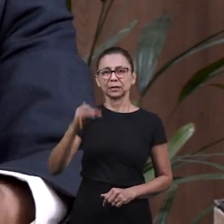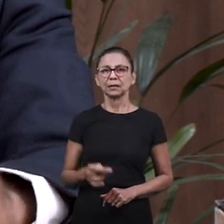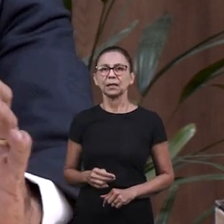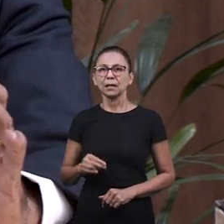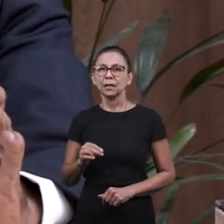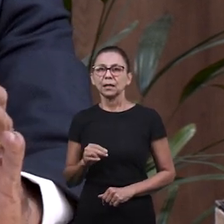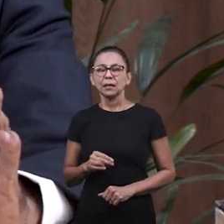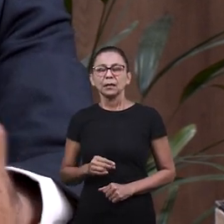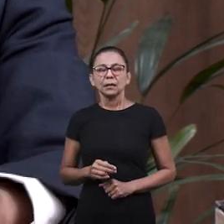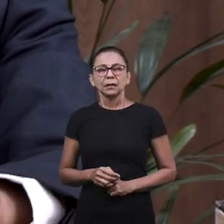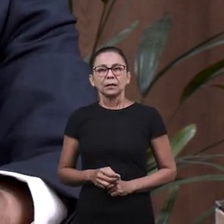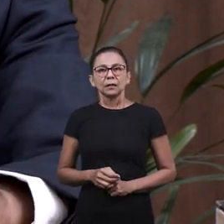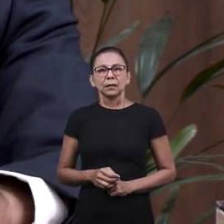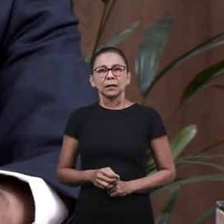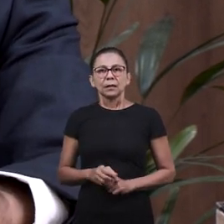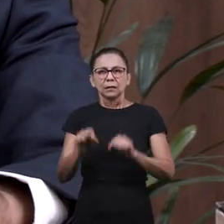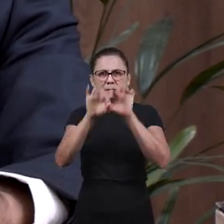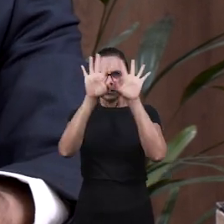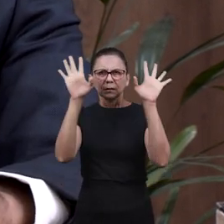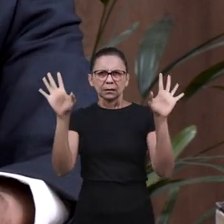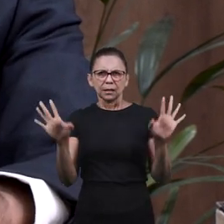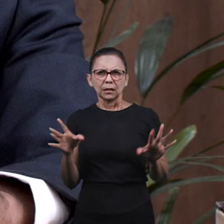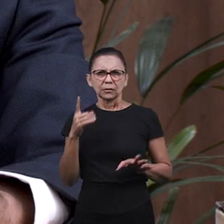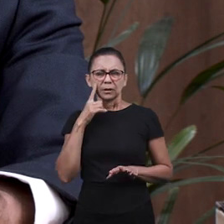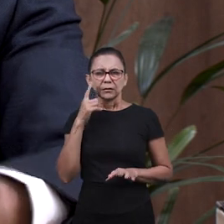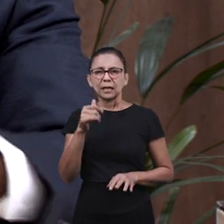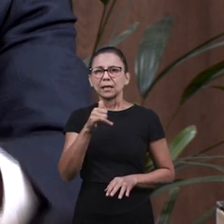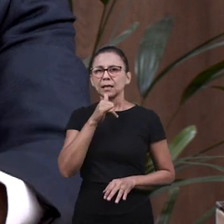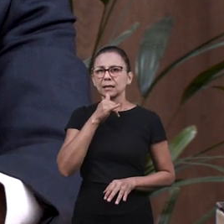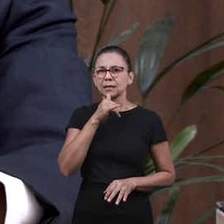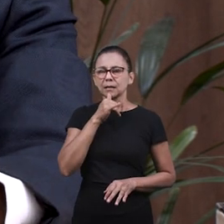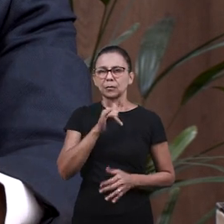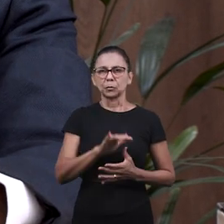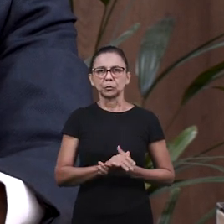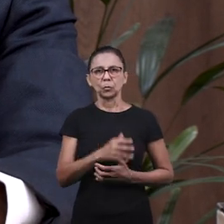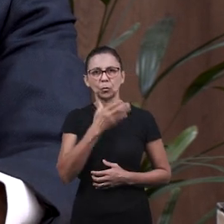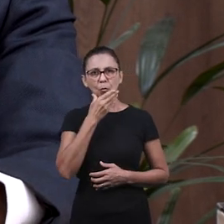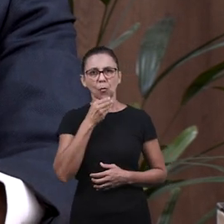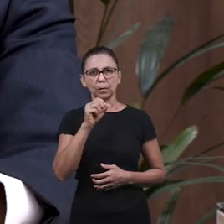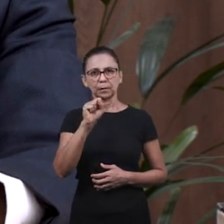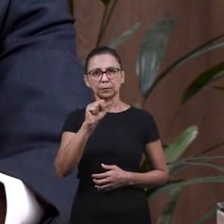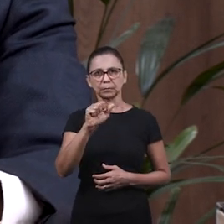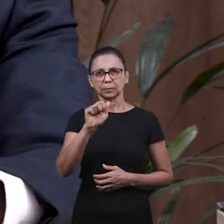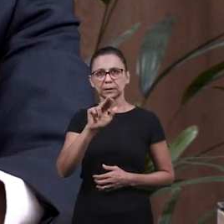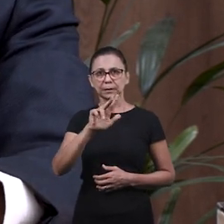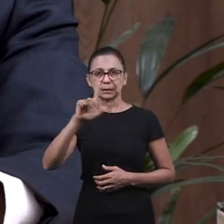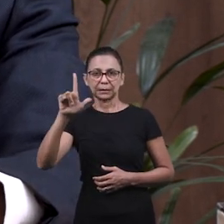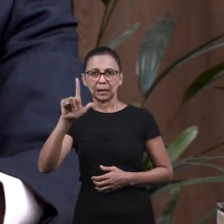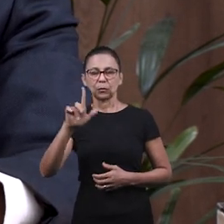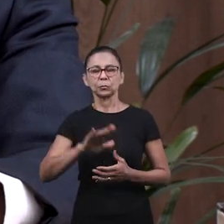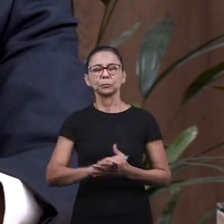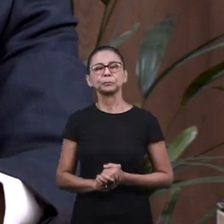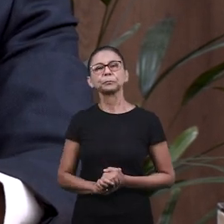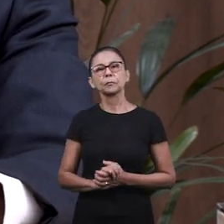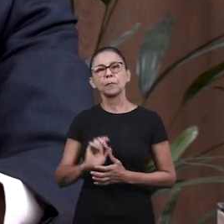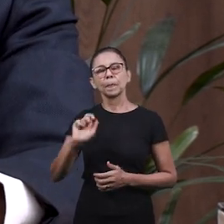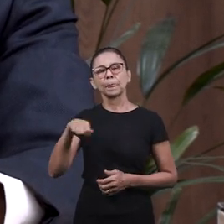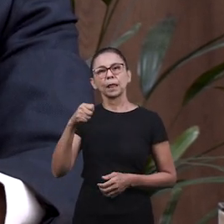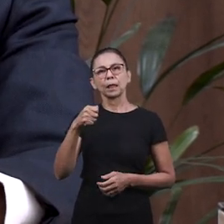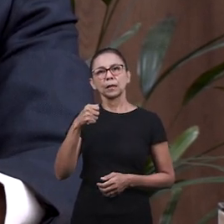muito nitidamente, né? A palavra de Deus diz, por exemplo, que Saul, quando ele perdeu a bênção